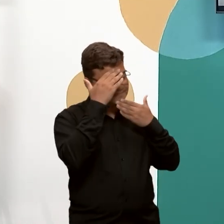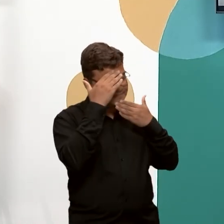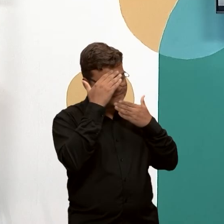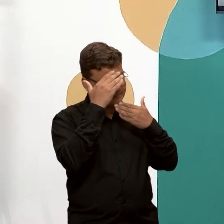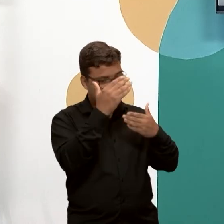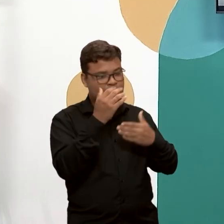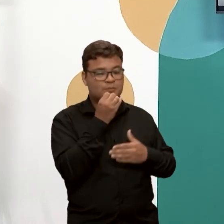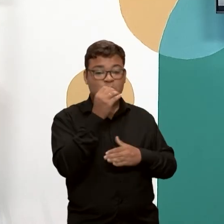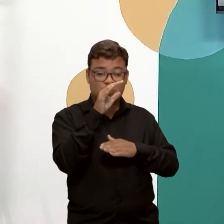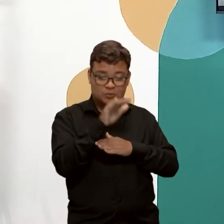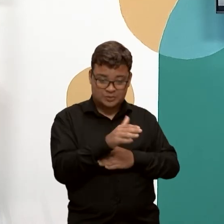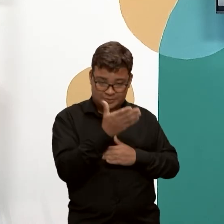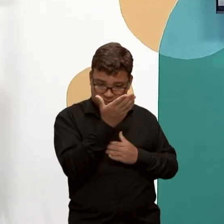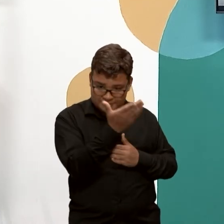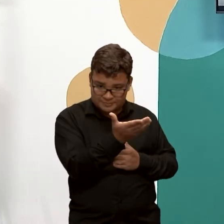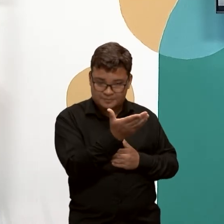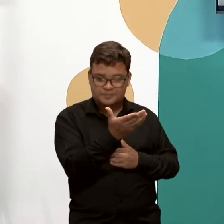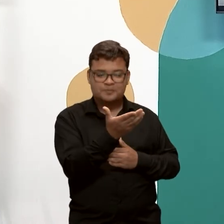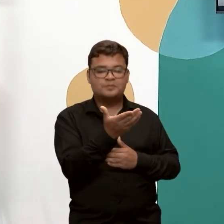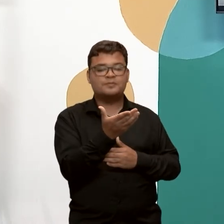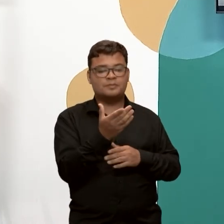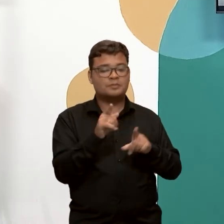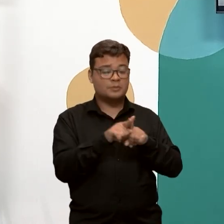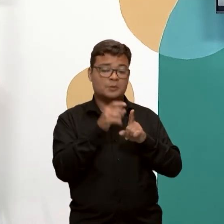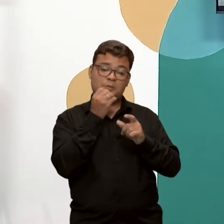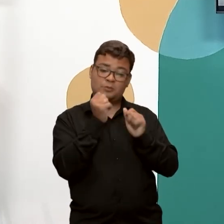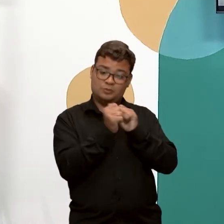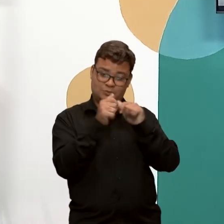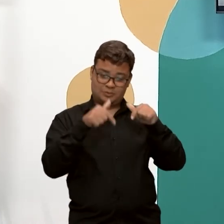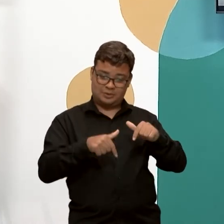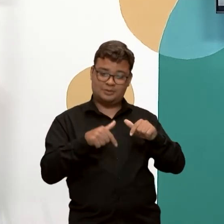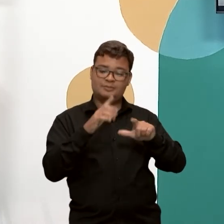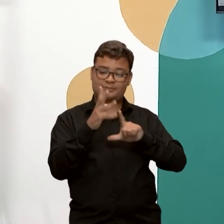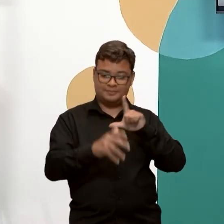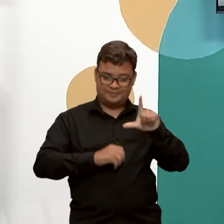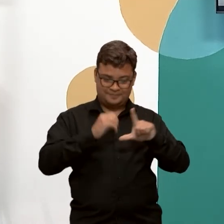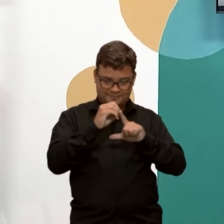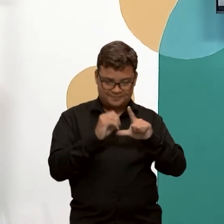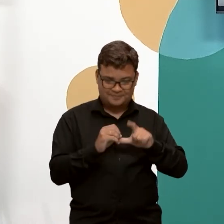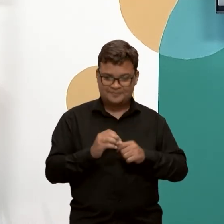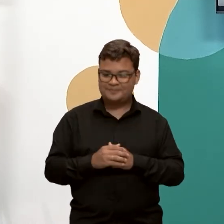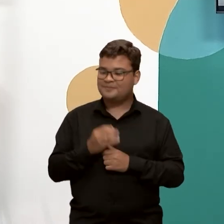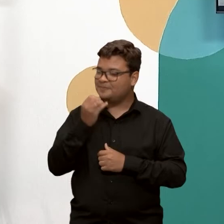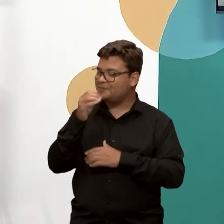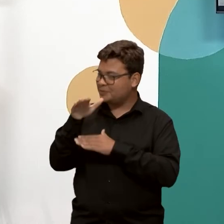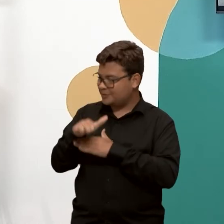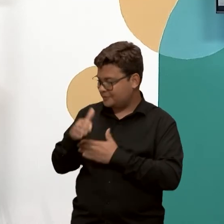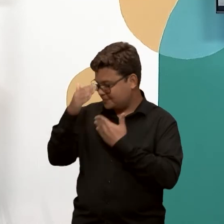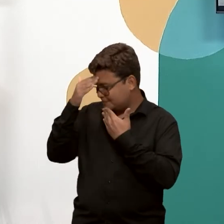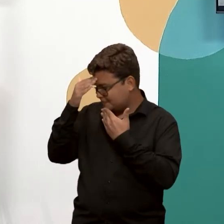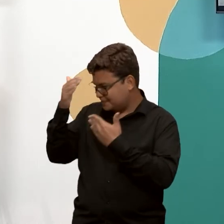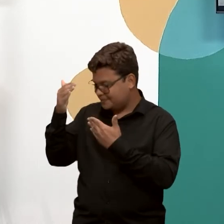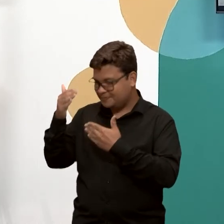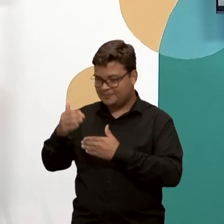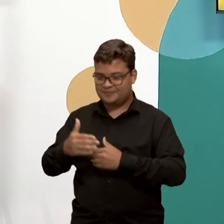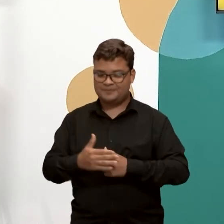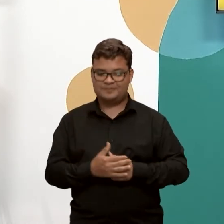viu? Boa tarde para você e muito bom recebê-lo aqui no Mundo FG. Boa tarde para vocês, muito obrigado.